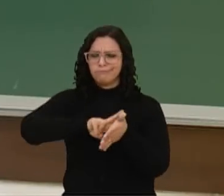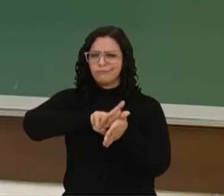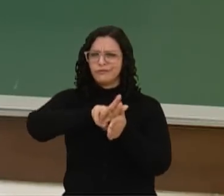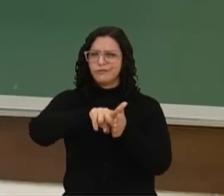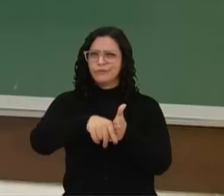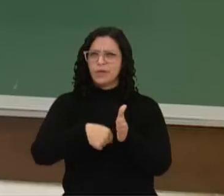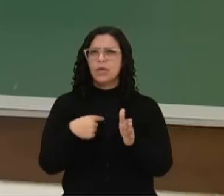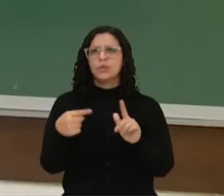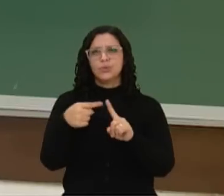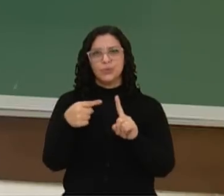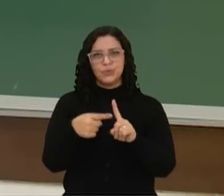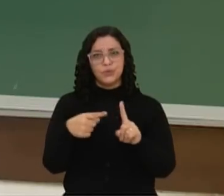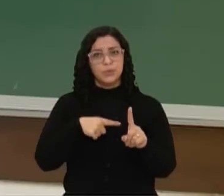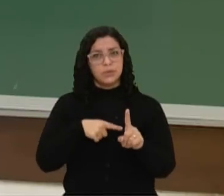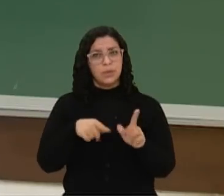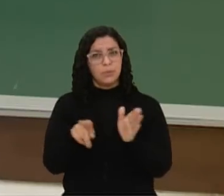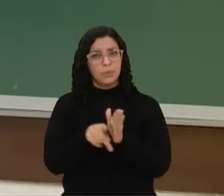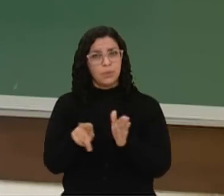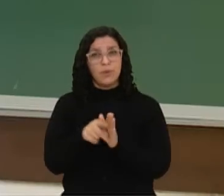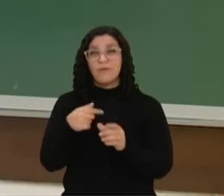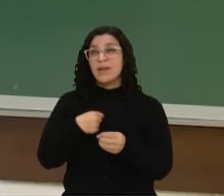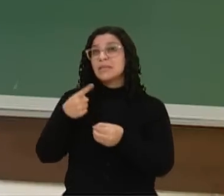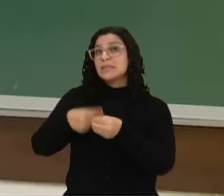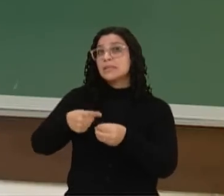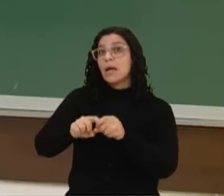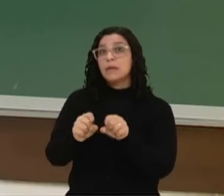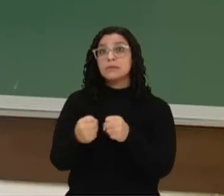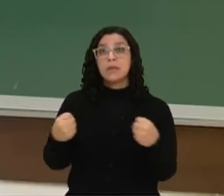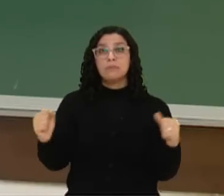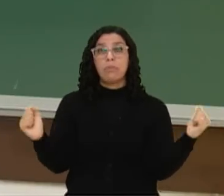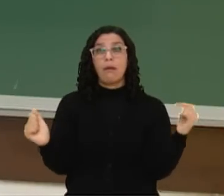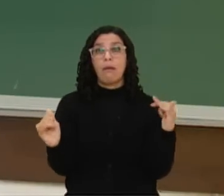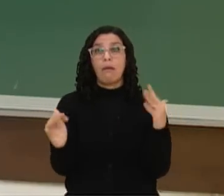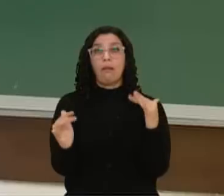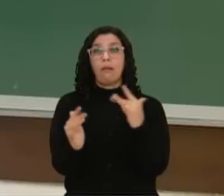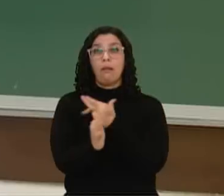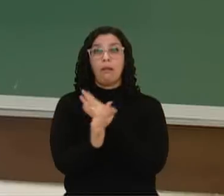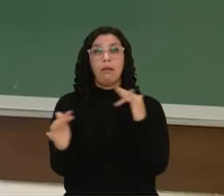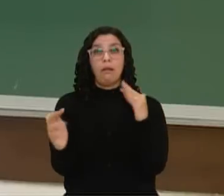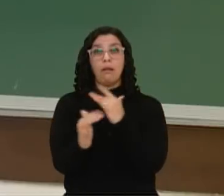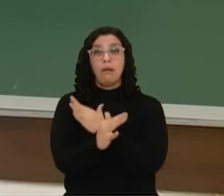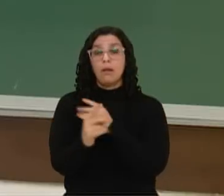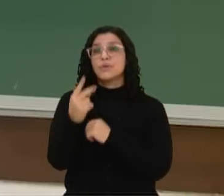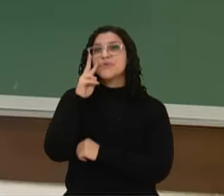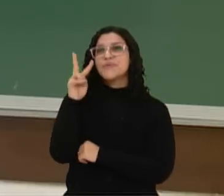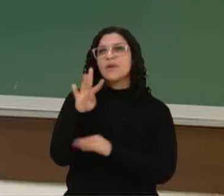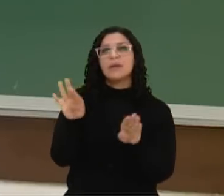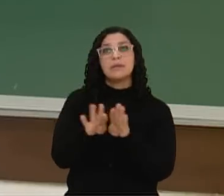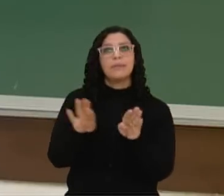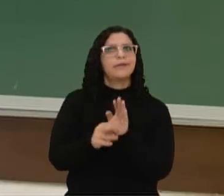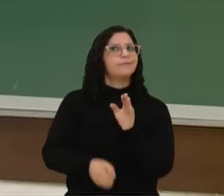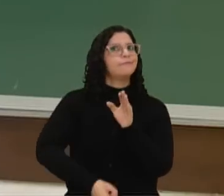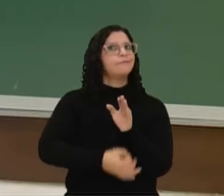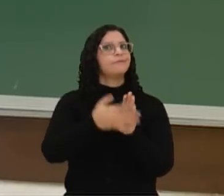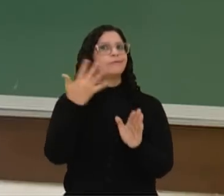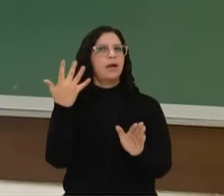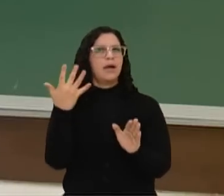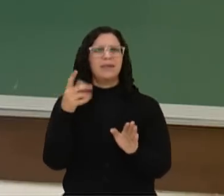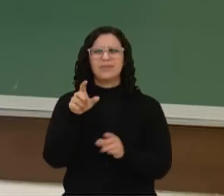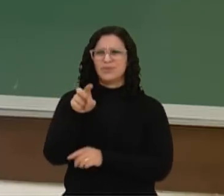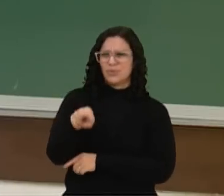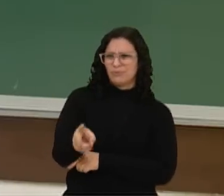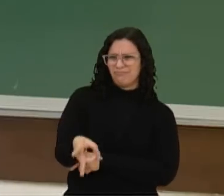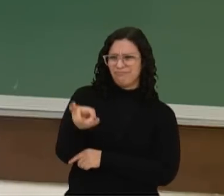de poluição. Quando a gente fala dos grandes centros urbanos, das cidades, a gente encontra ali uma vasta quantidade